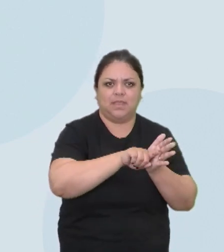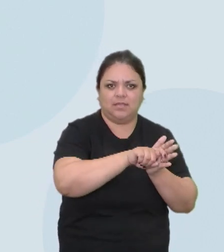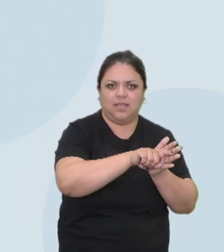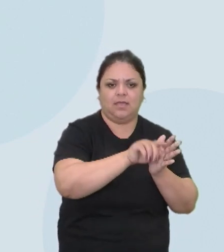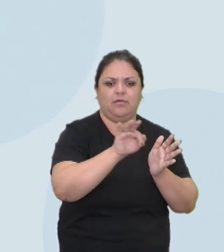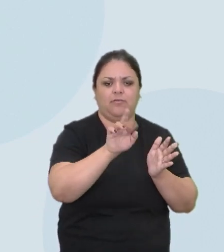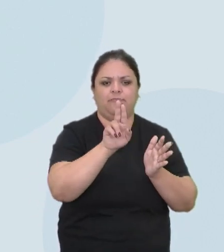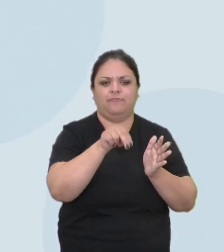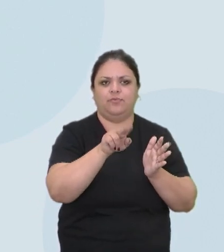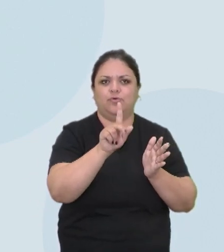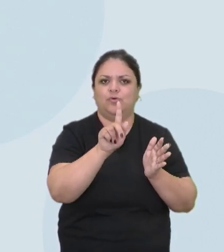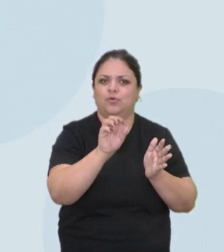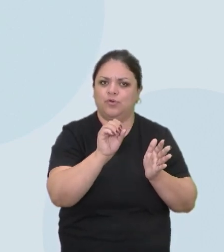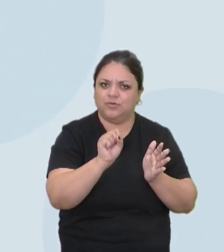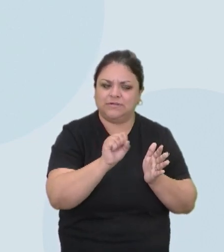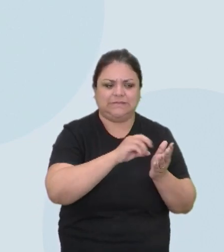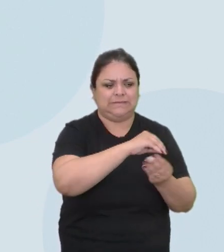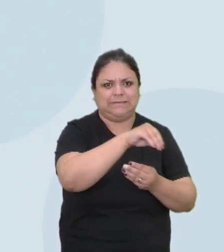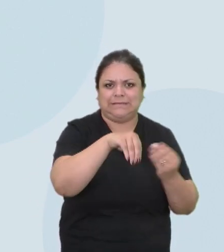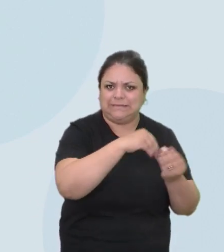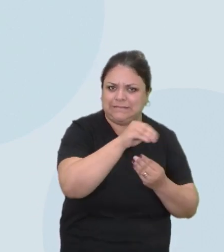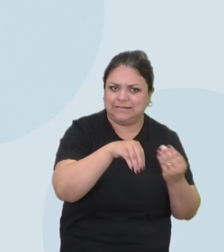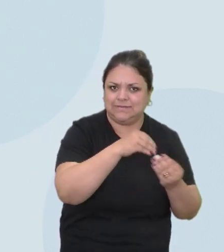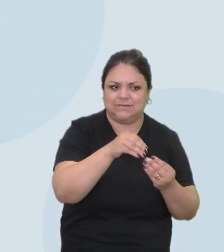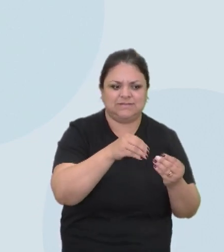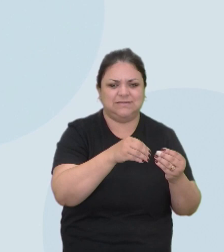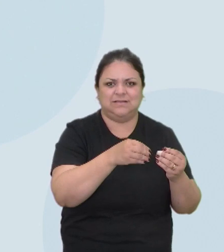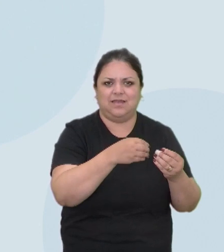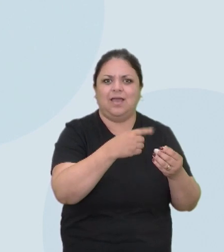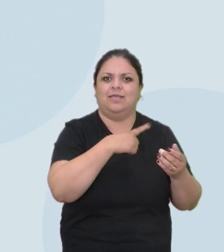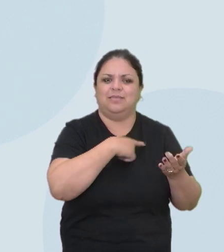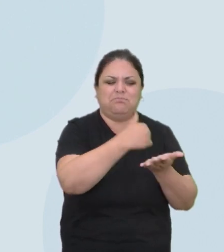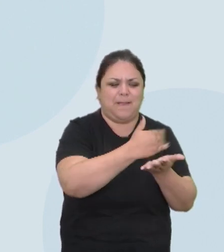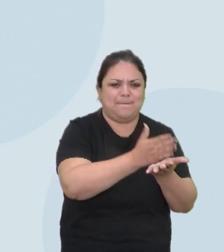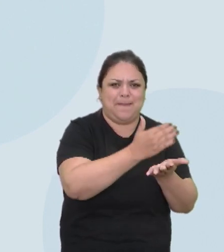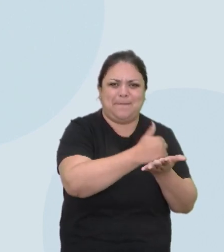fungos, então eu tenho a quebra inicial daquela matéria orgânica